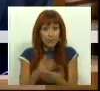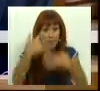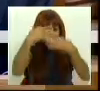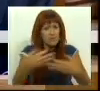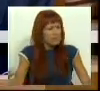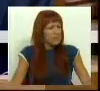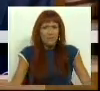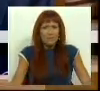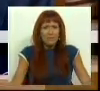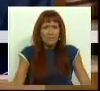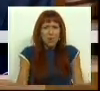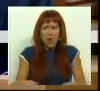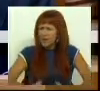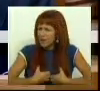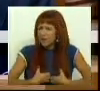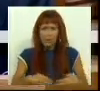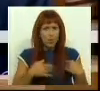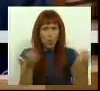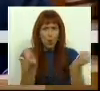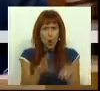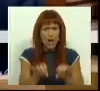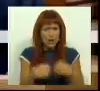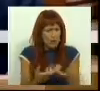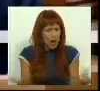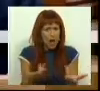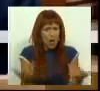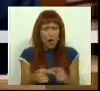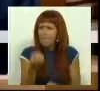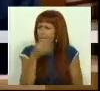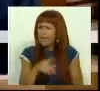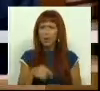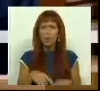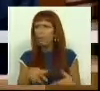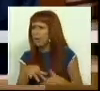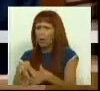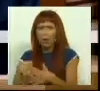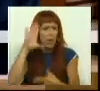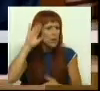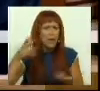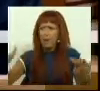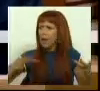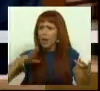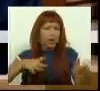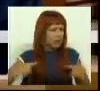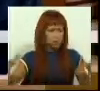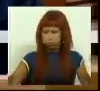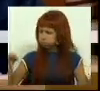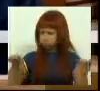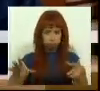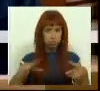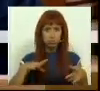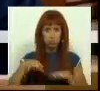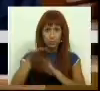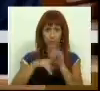senso. Não tem sentido de responsabilidade social. Perdeu o norte. Não sabe o que fazer com o programa do